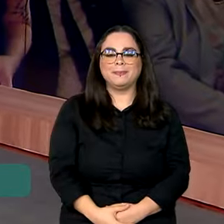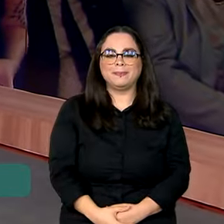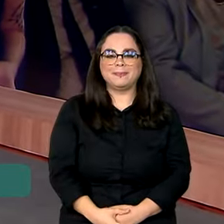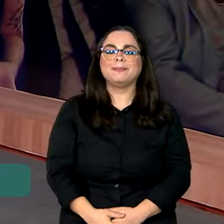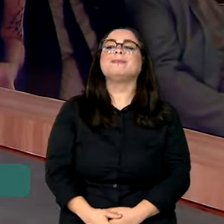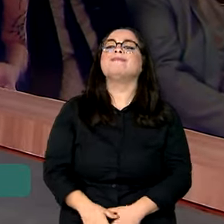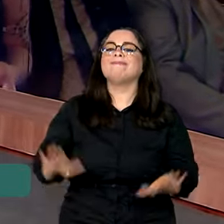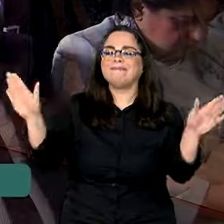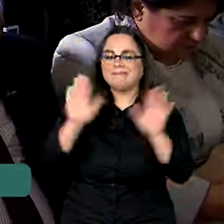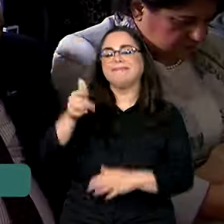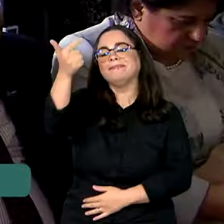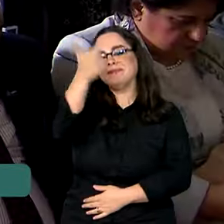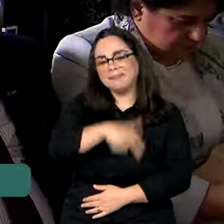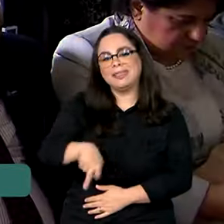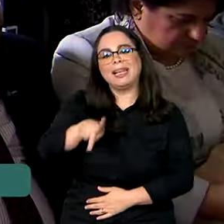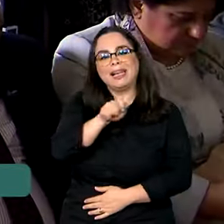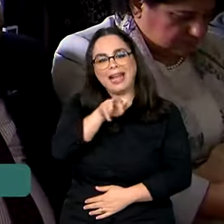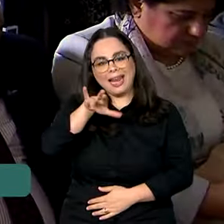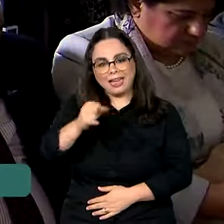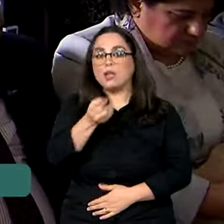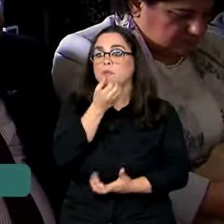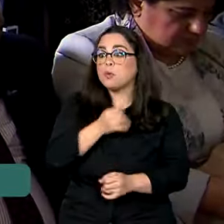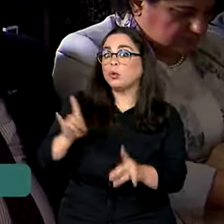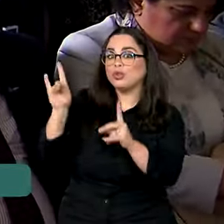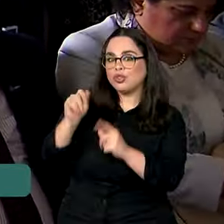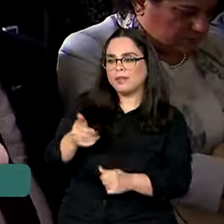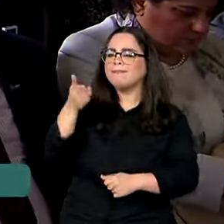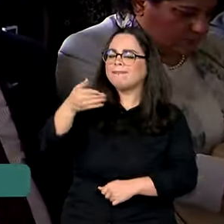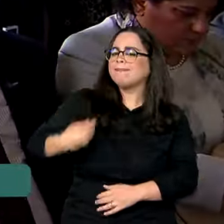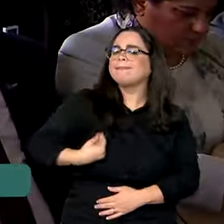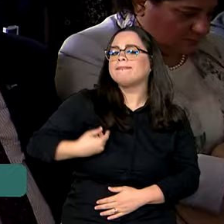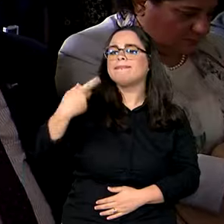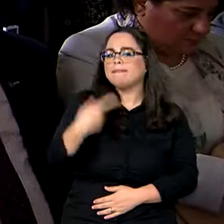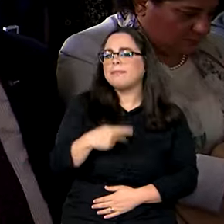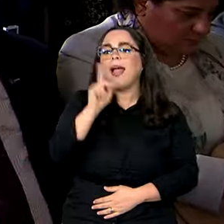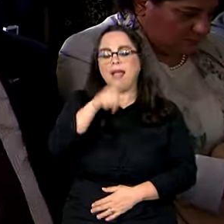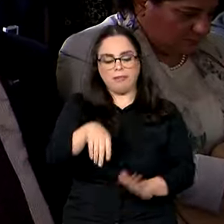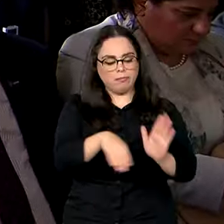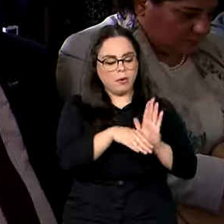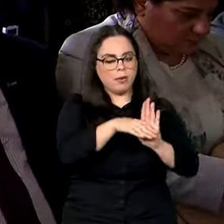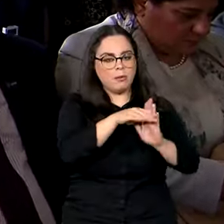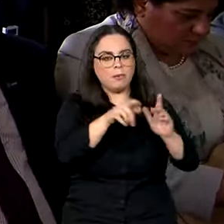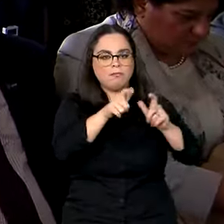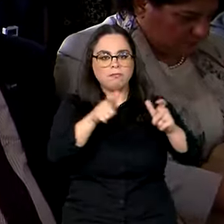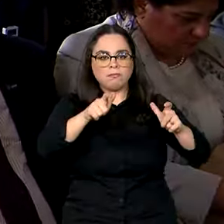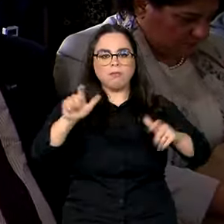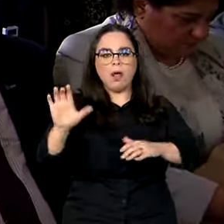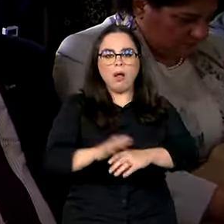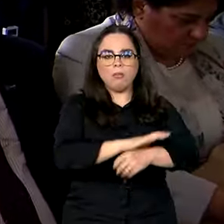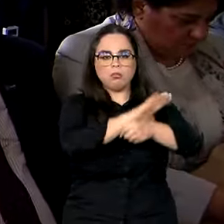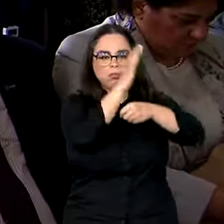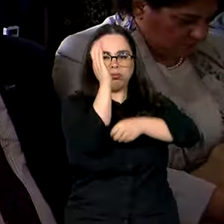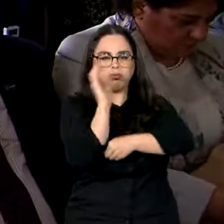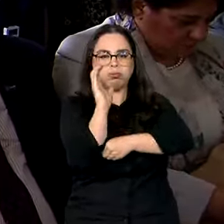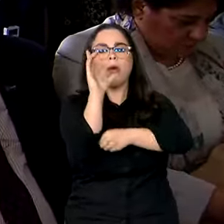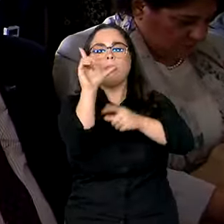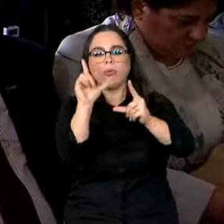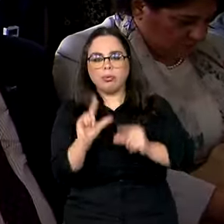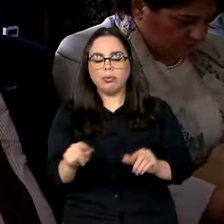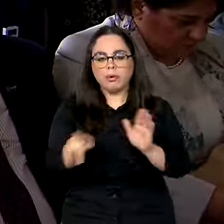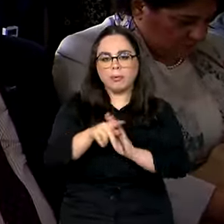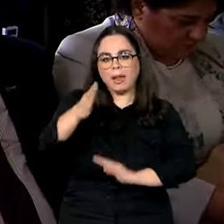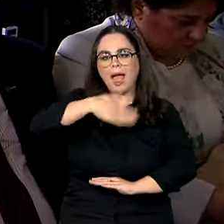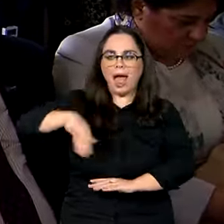Olá novamente, Karine, bom dia. Esse vai ser o maior programa de descarbonização do setor de transportes